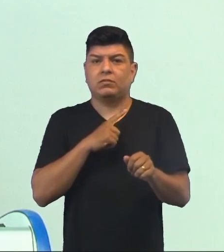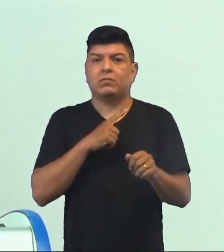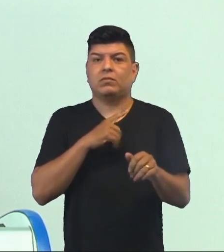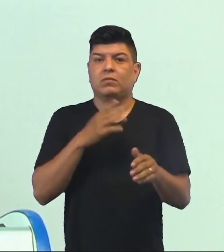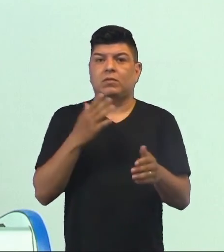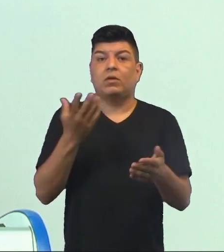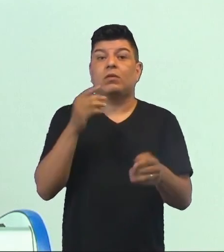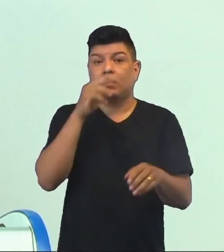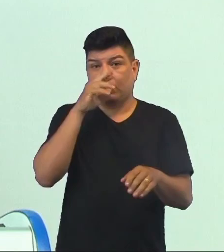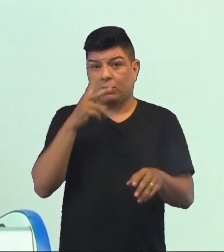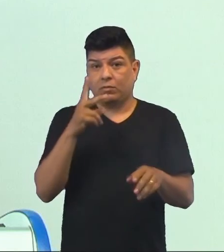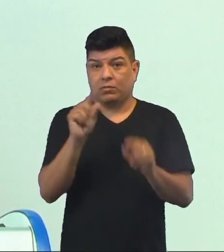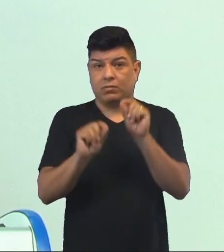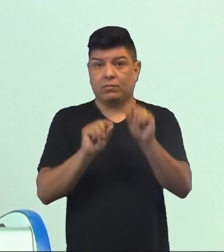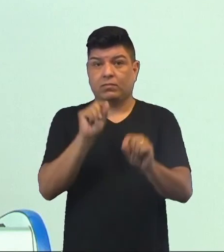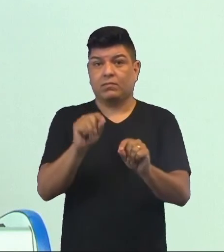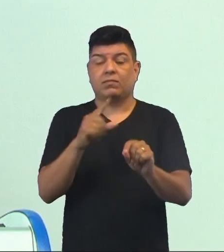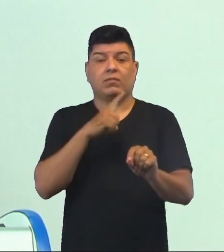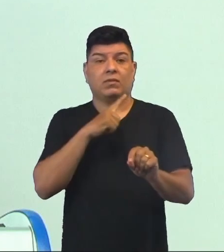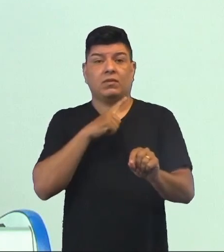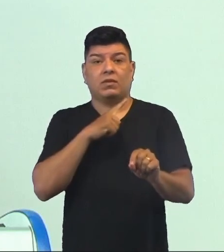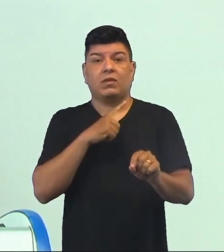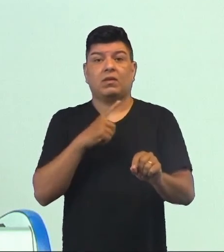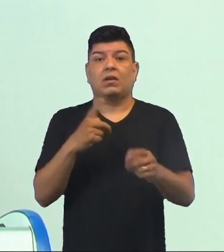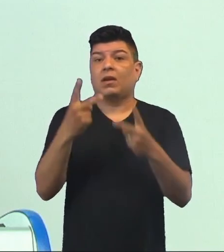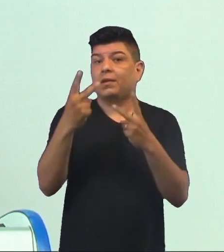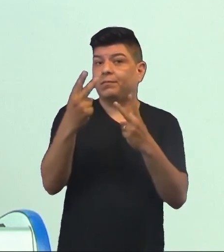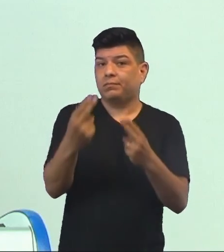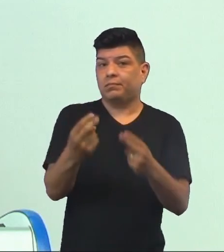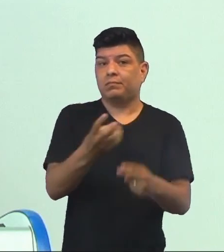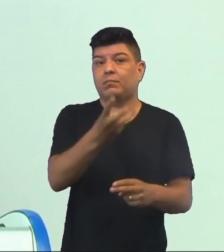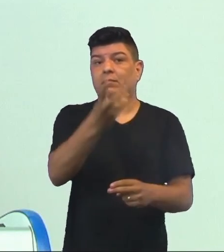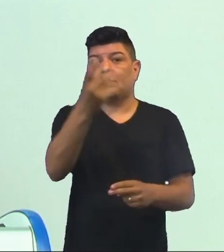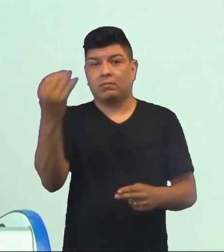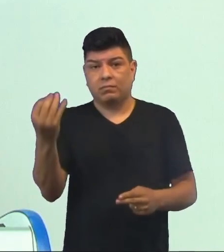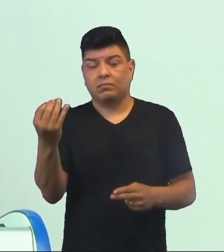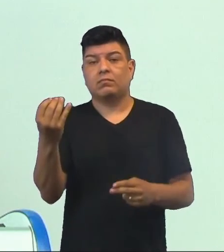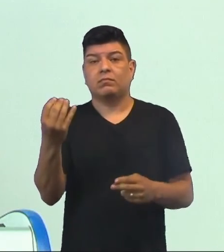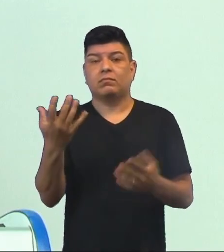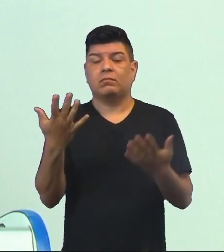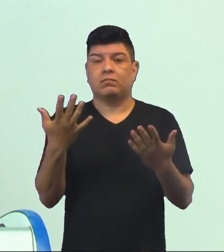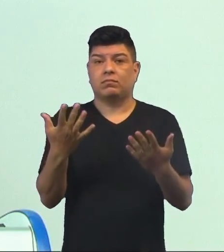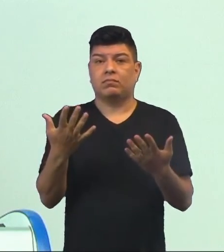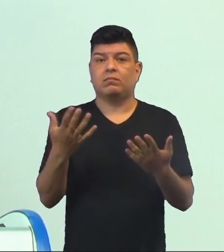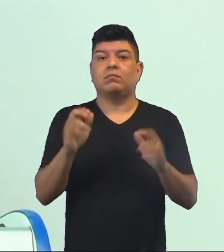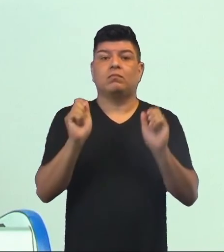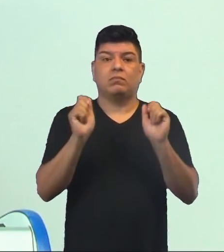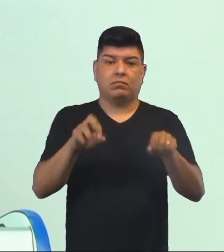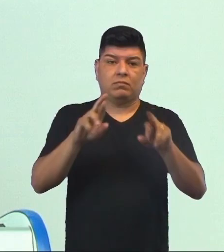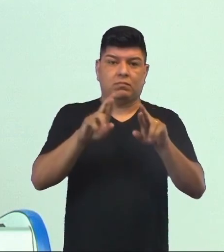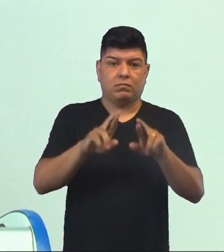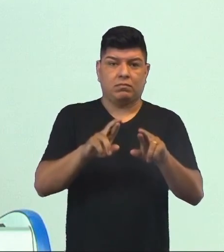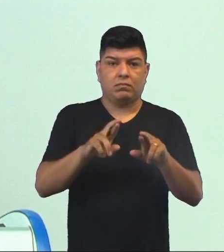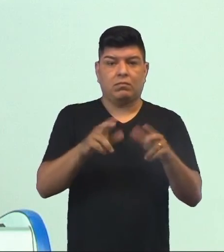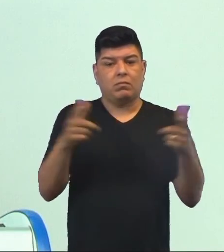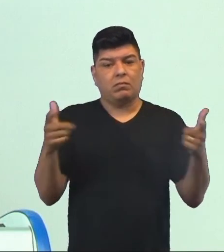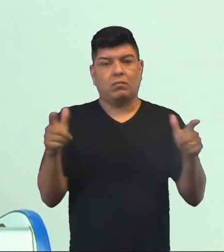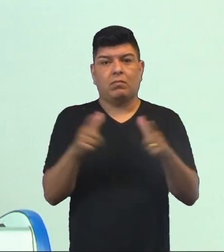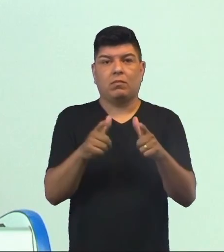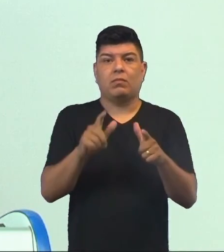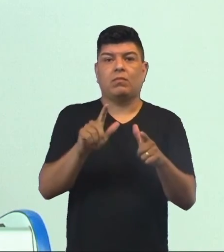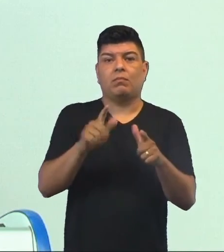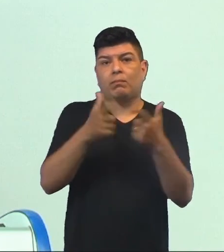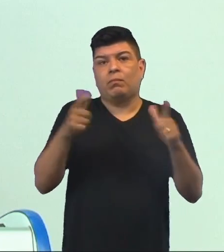equivalentes Ou seja que elas têm a mesma quantidade a partes podem ser um tamanho menor